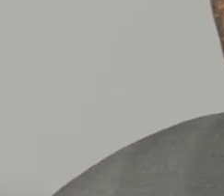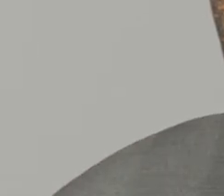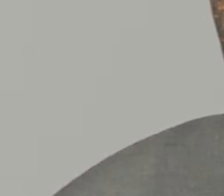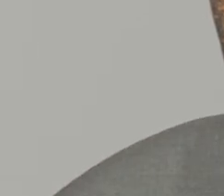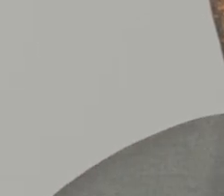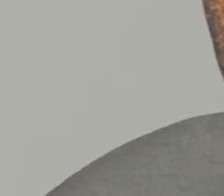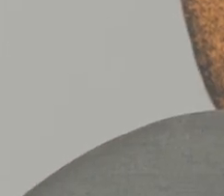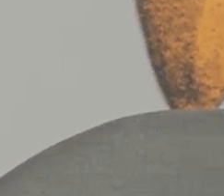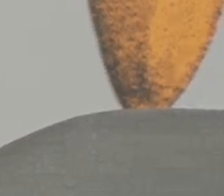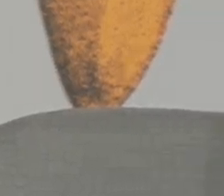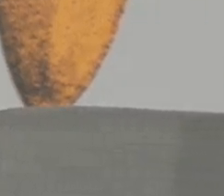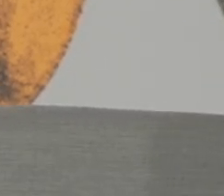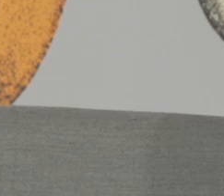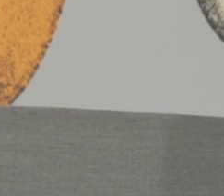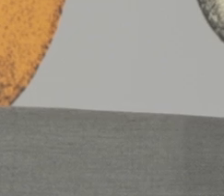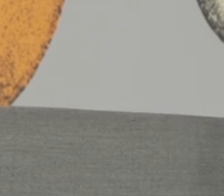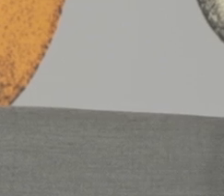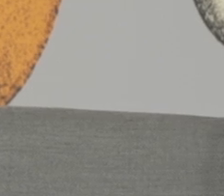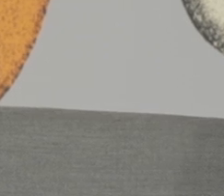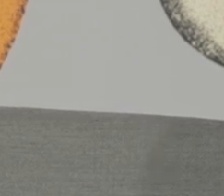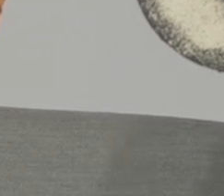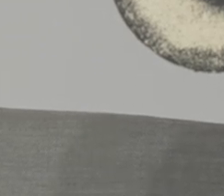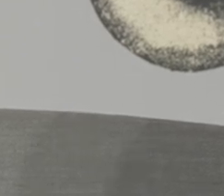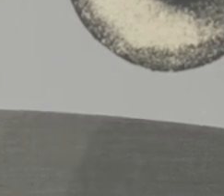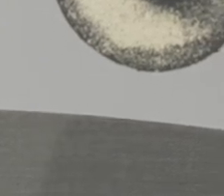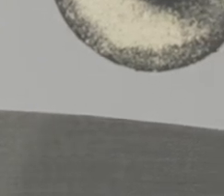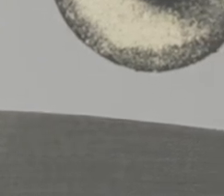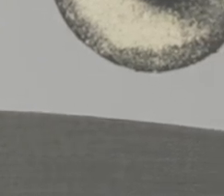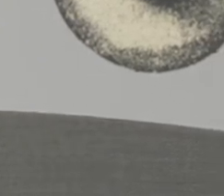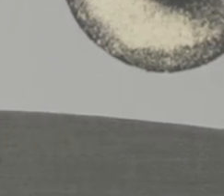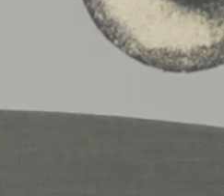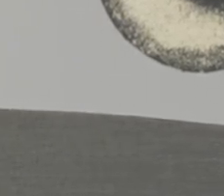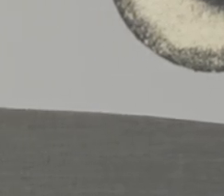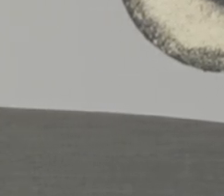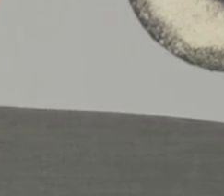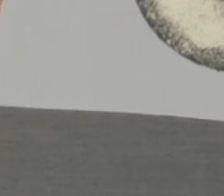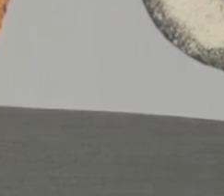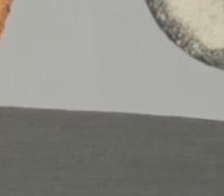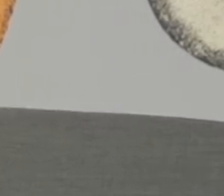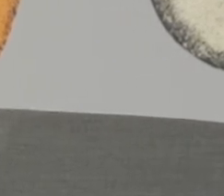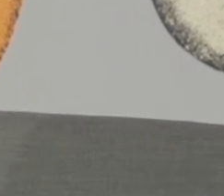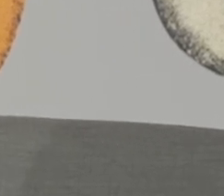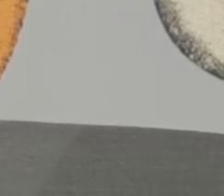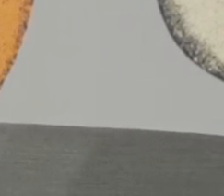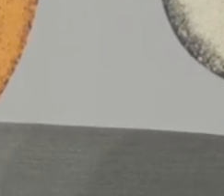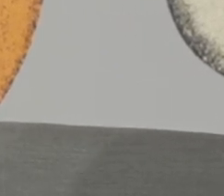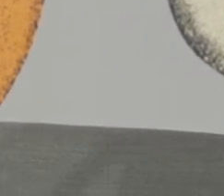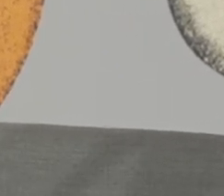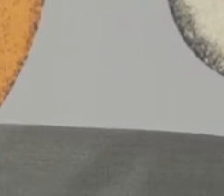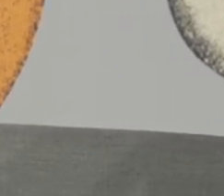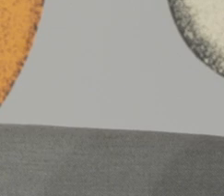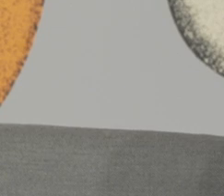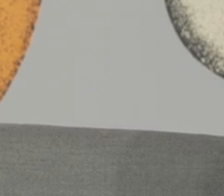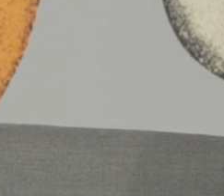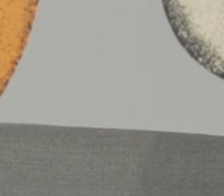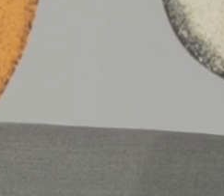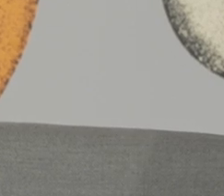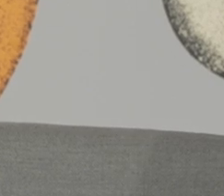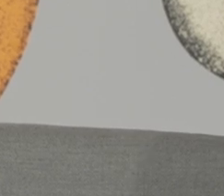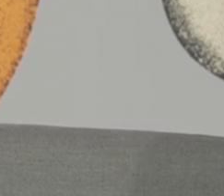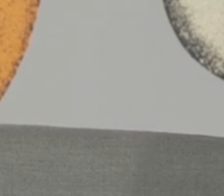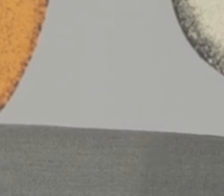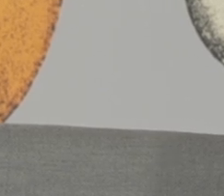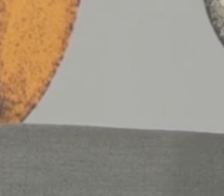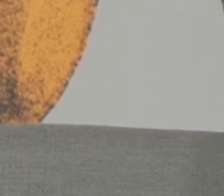nossa programação de debates aqui no palco da praça. Eu queria agradecer a presença de vocês, convidar quem está aí circulando,